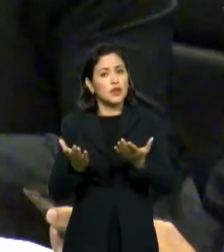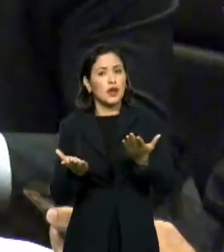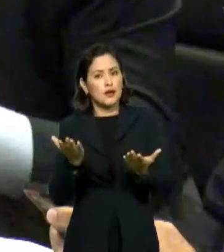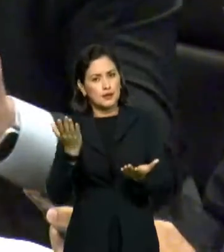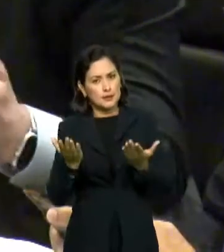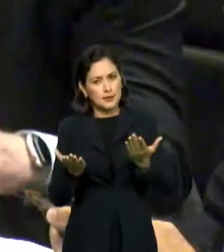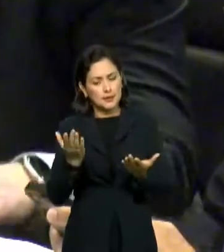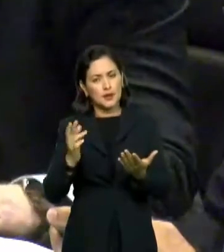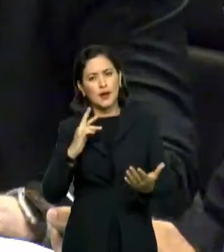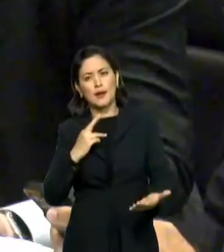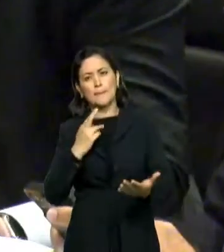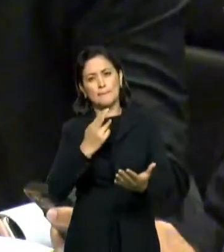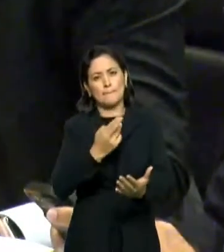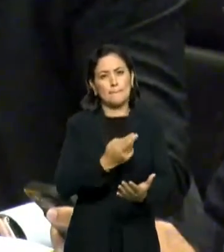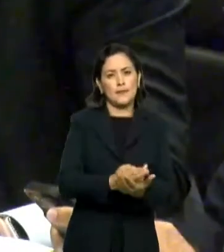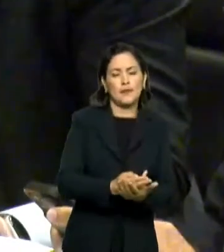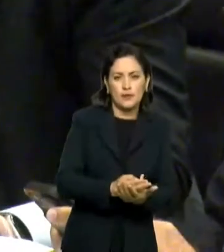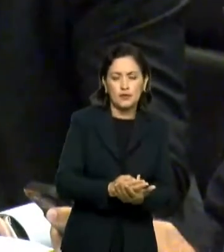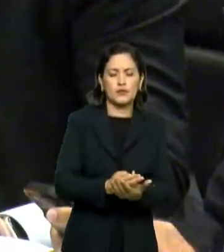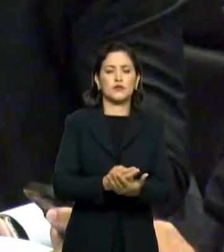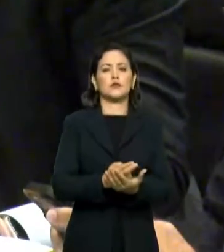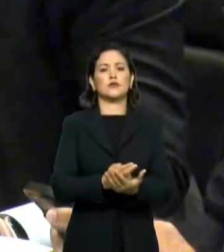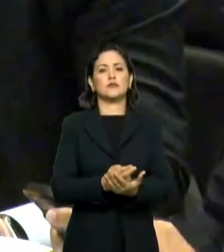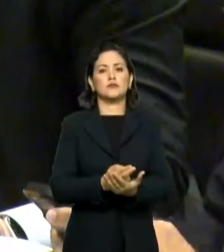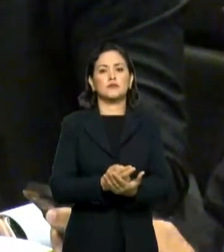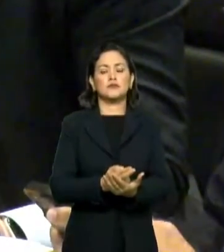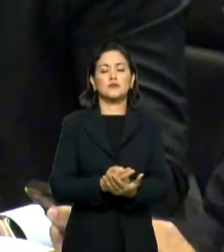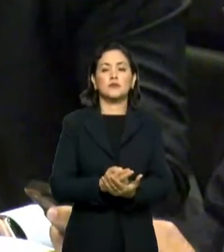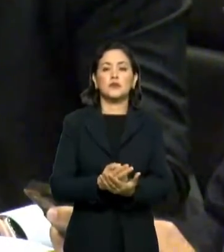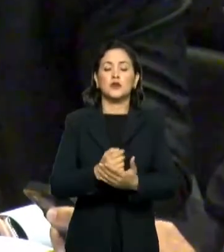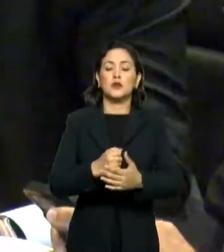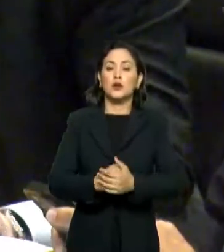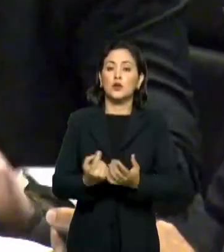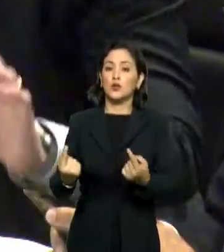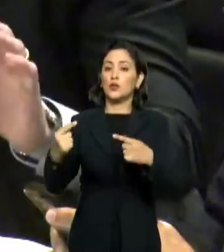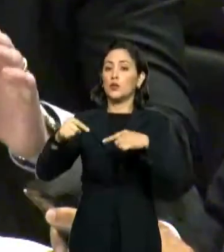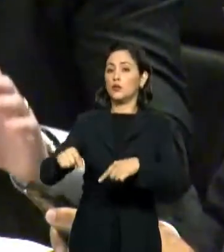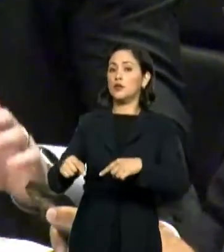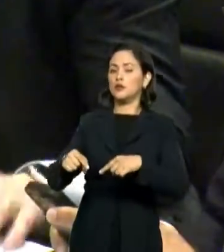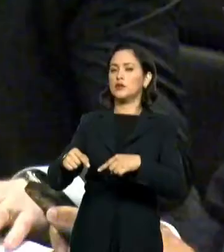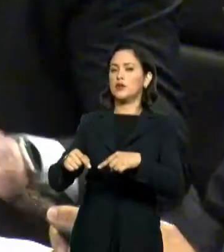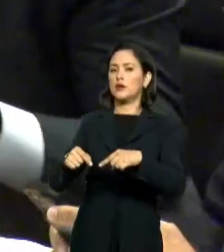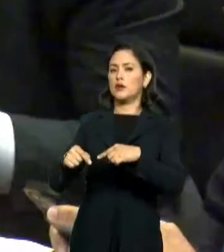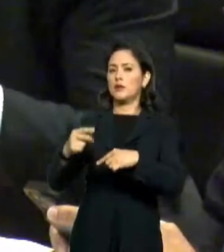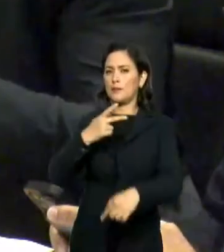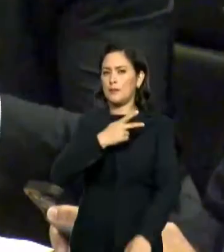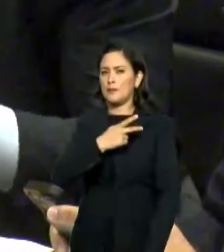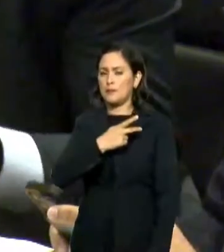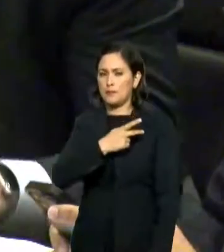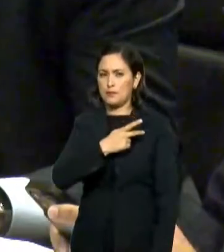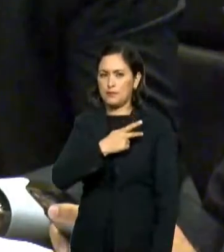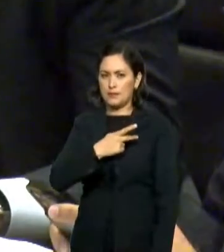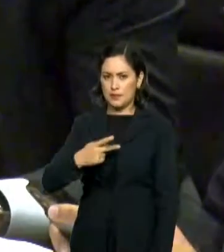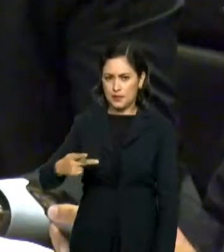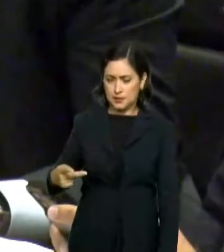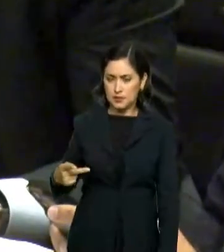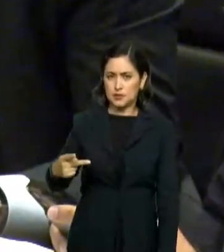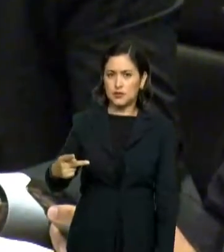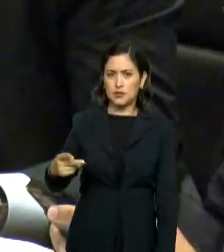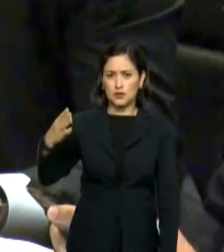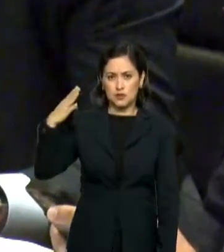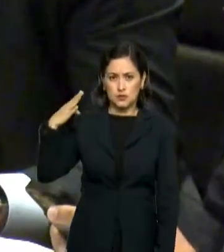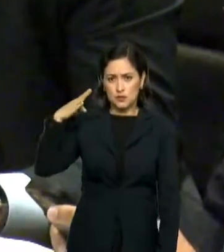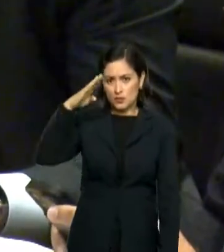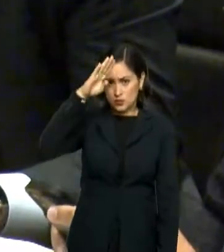deu as respostas aos ímpetos autoritários do presidente da república e Registro que a bancada maranhense